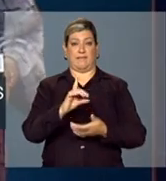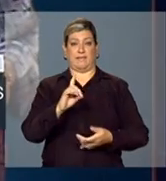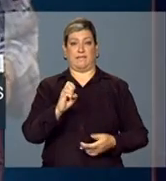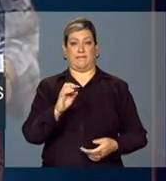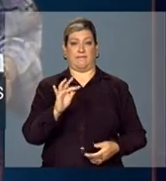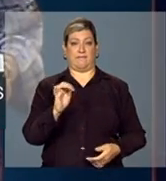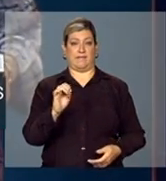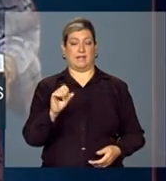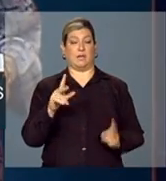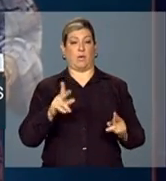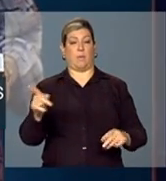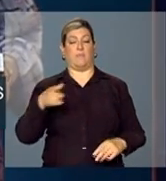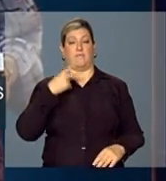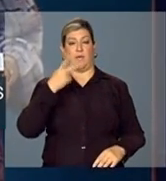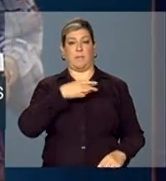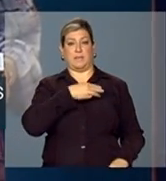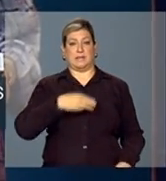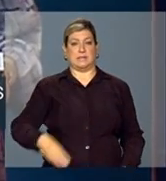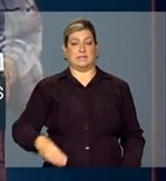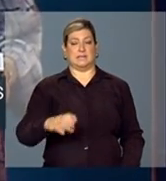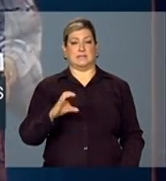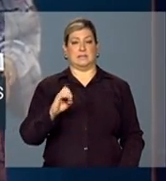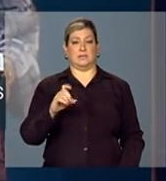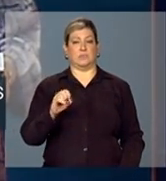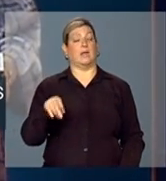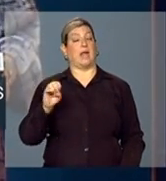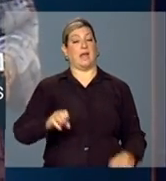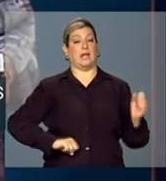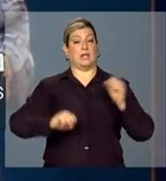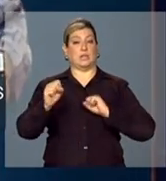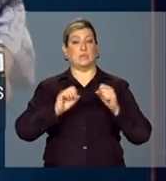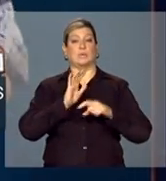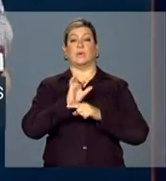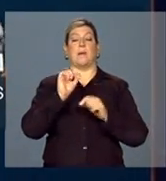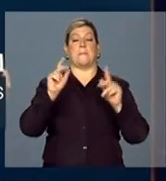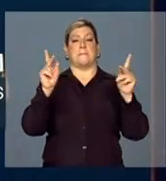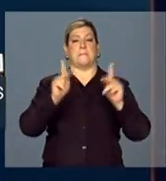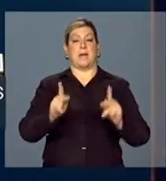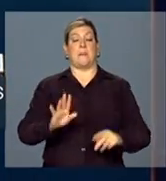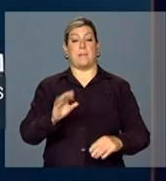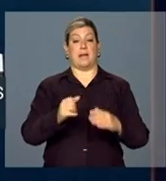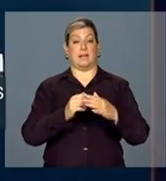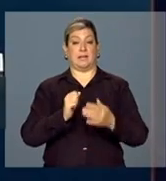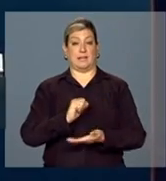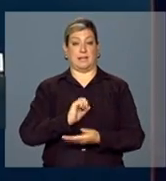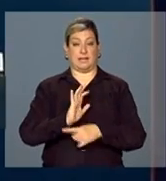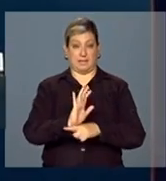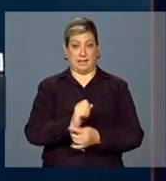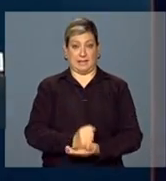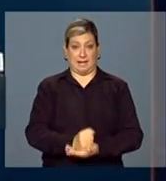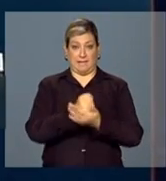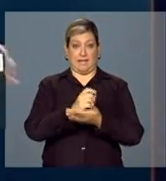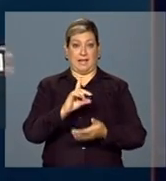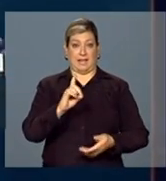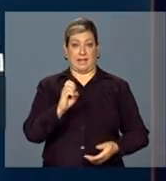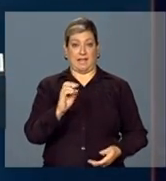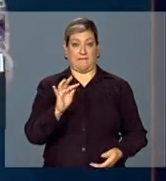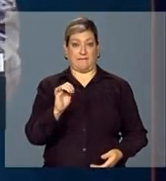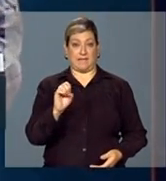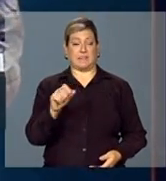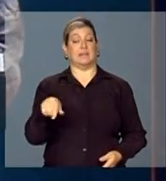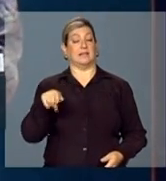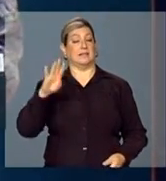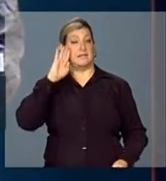Celso, é uma indústria da paz. Mas eu acho que a indústria da defesa é, sobretudo, a indústria